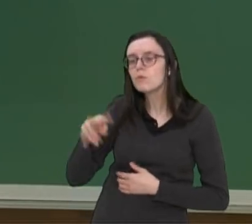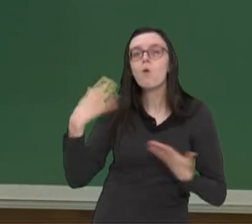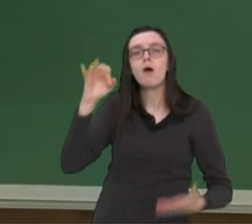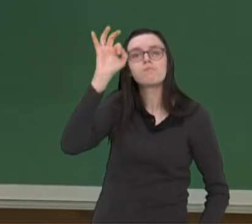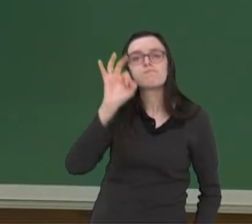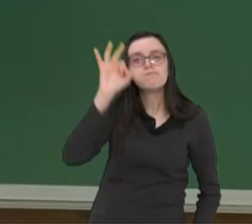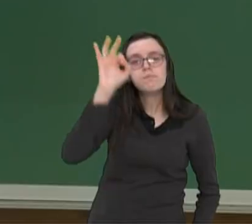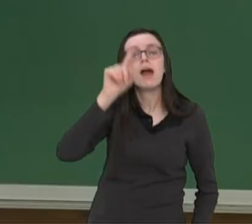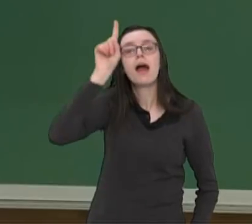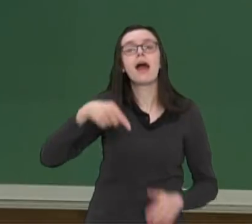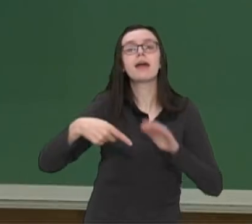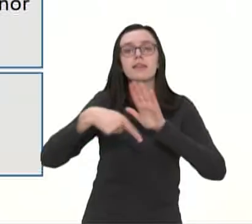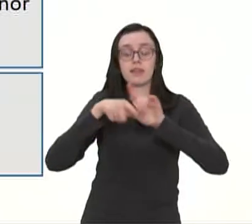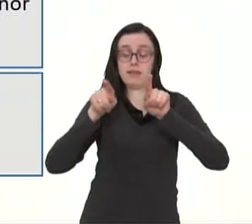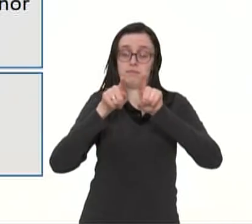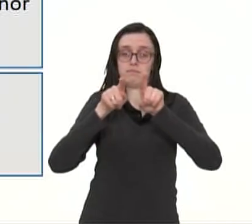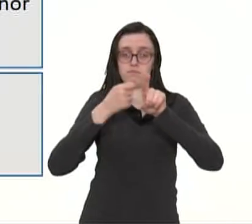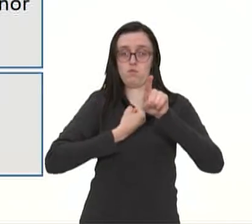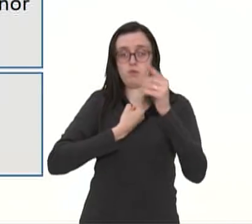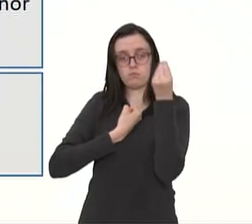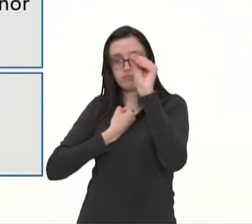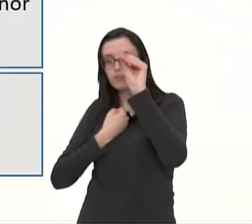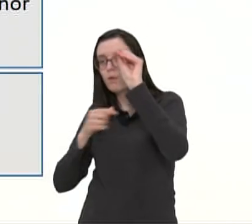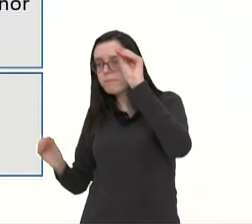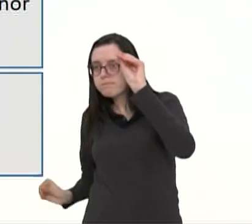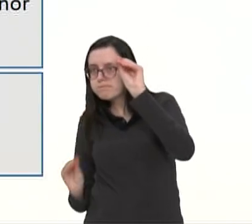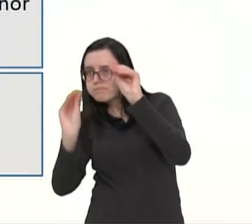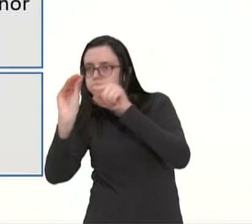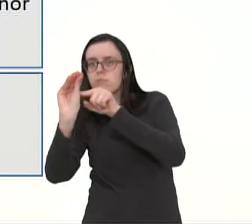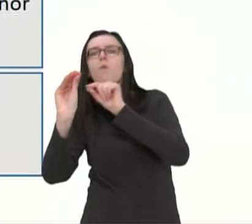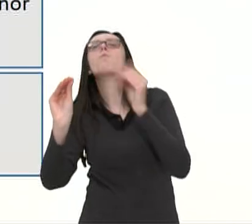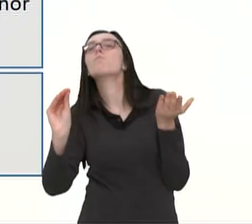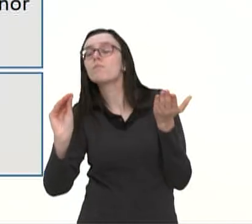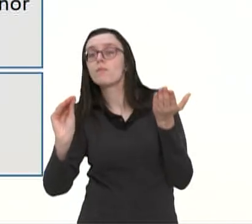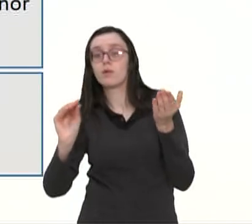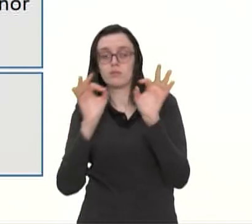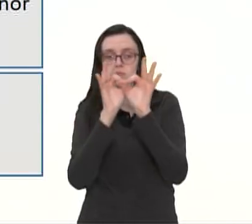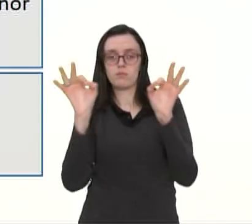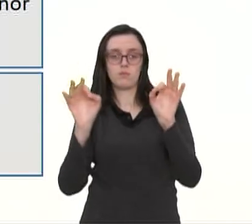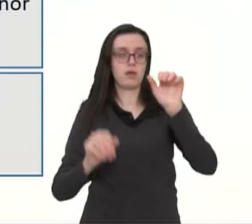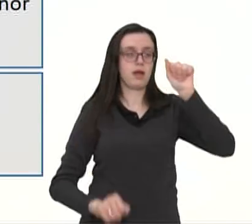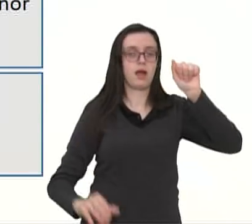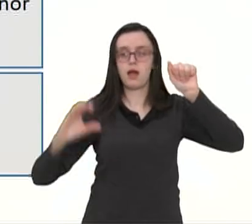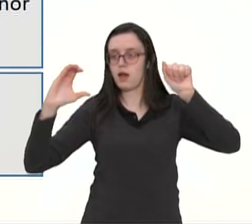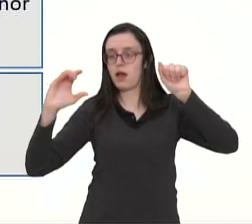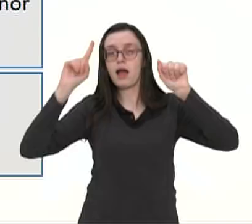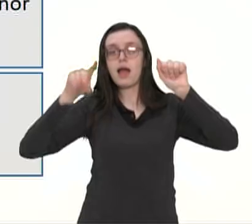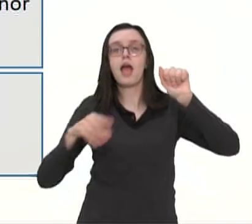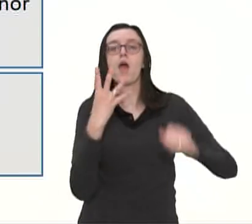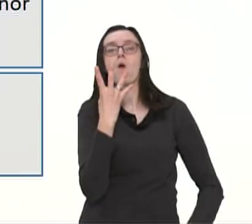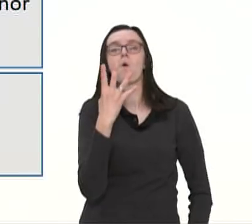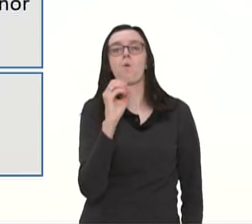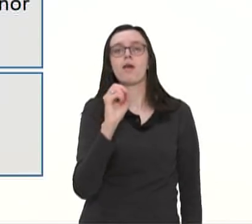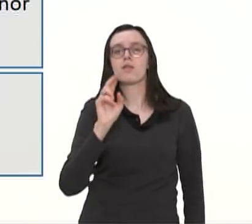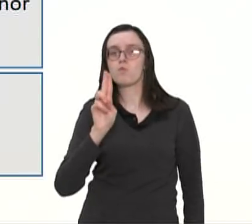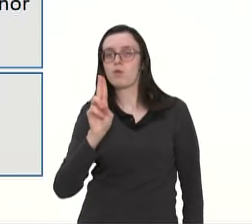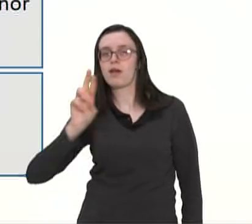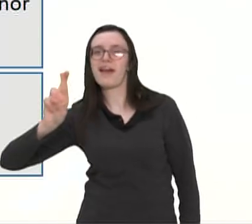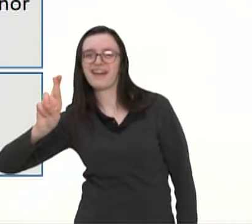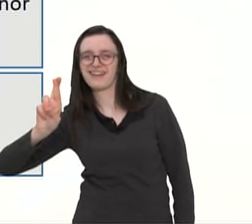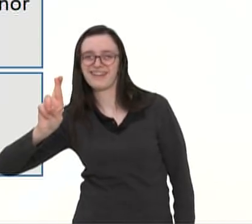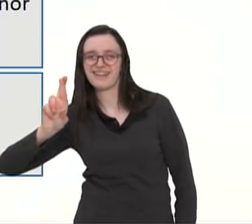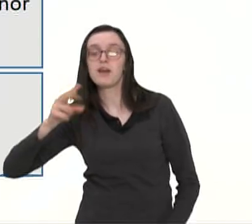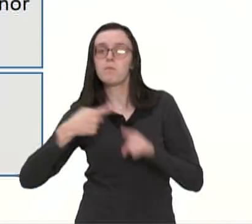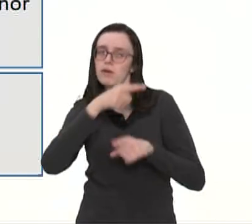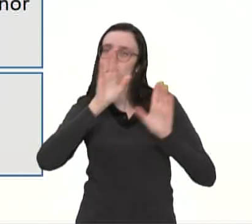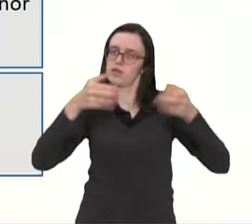recombinação igual à unidade de recombinação. Então, ali, ó, a distância entre o A e o C vai ser 40 unidades de recombinação. Por quê? Porque